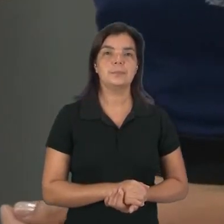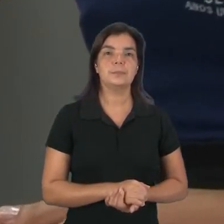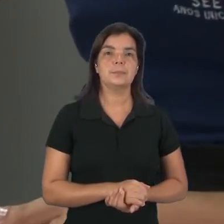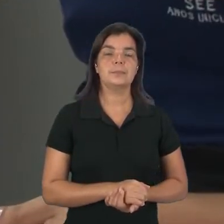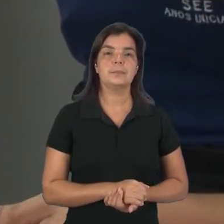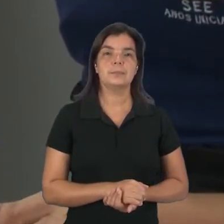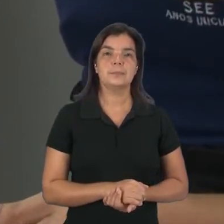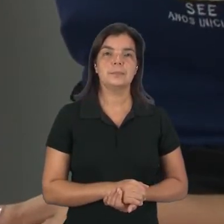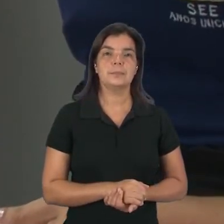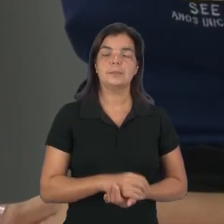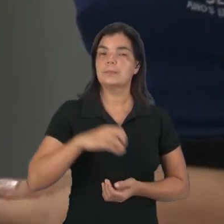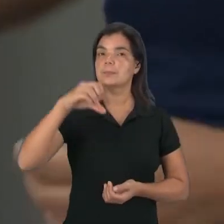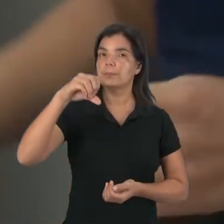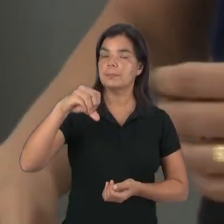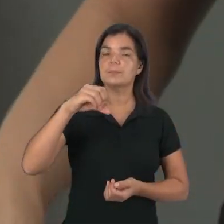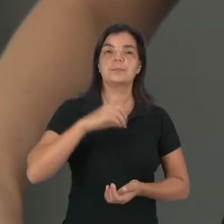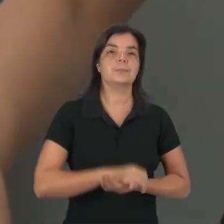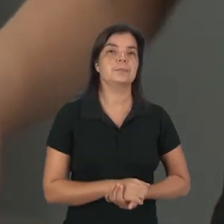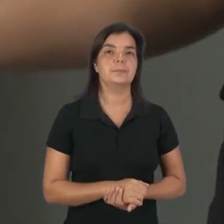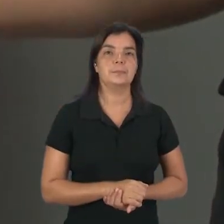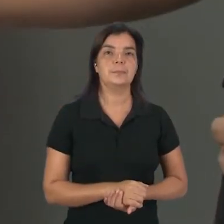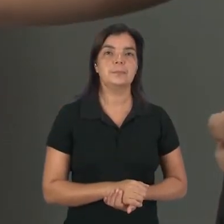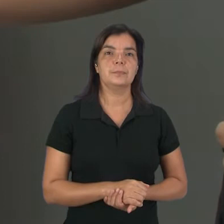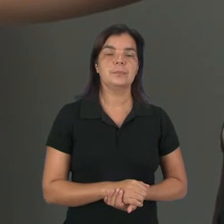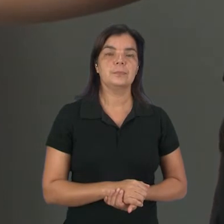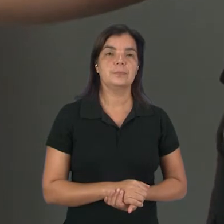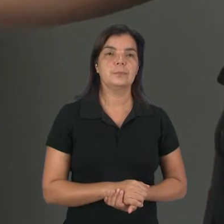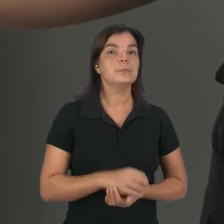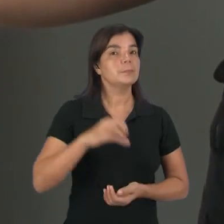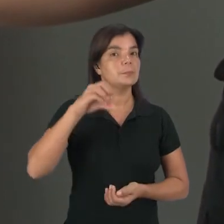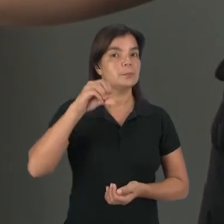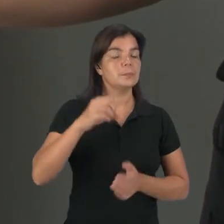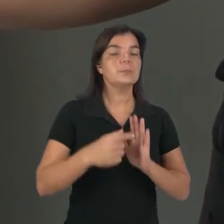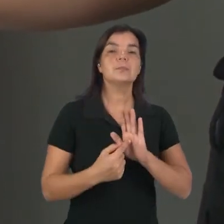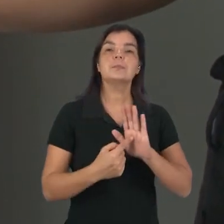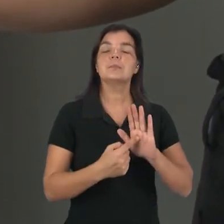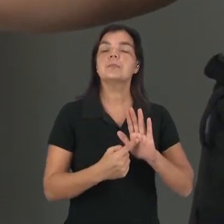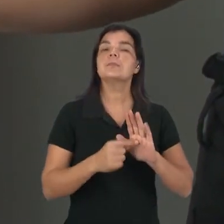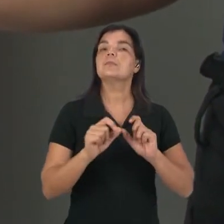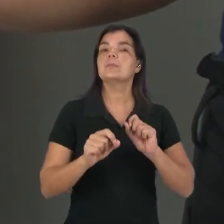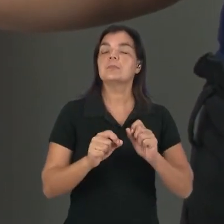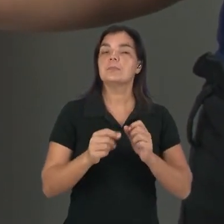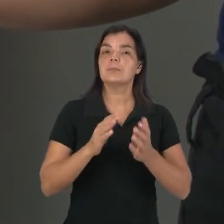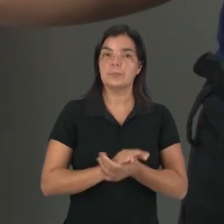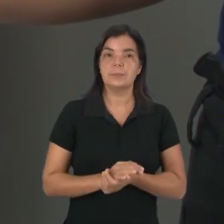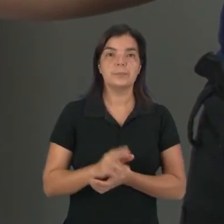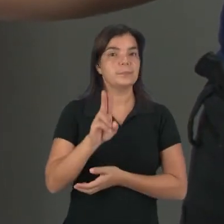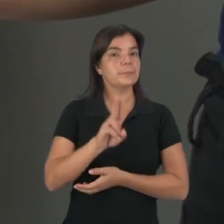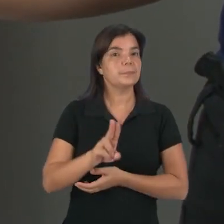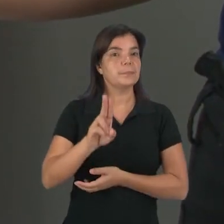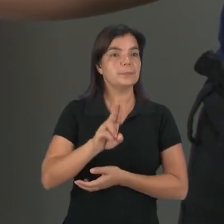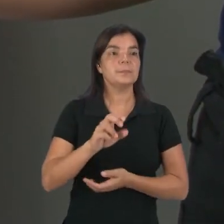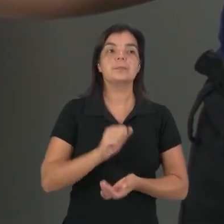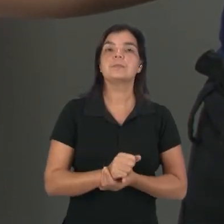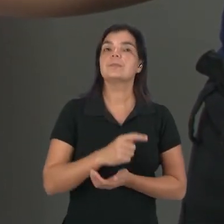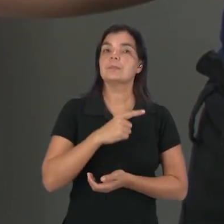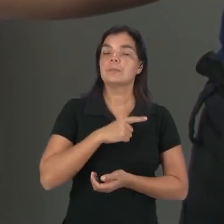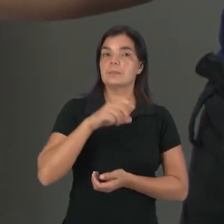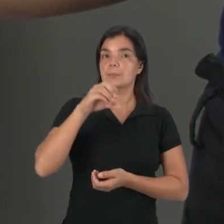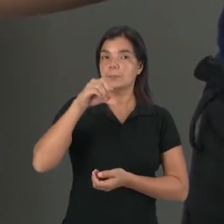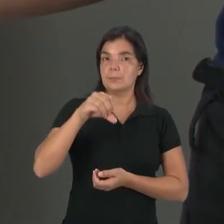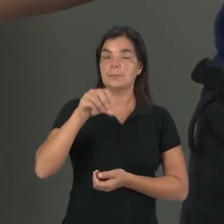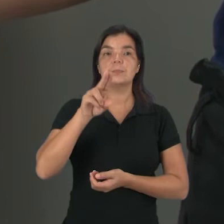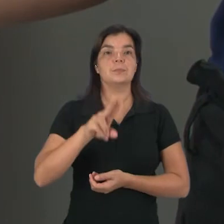preciso do 9. O 9 está representando aqui a ordem das unidades, então nós temos